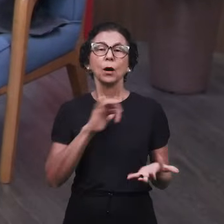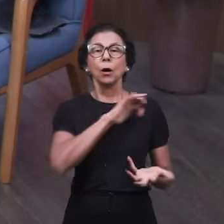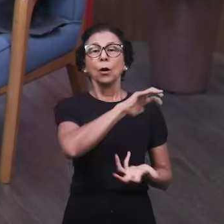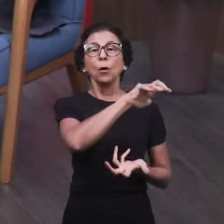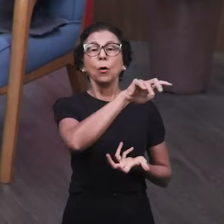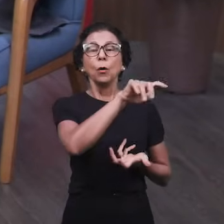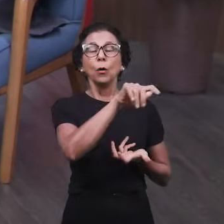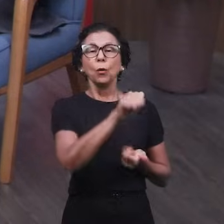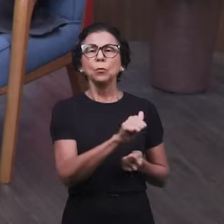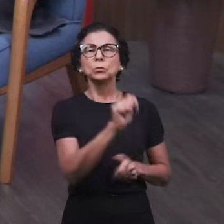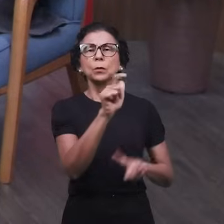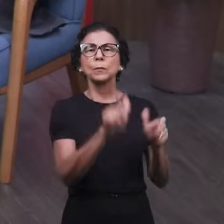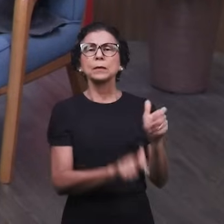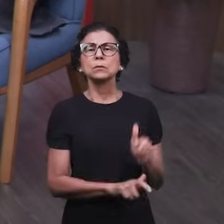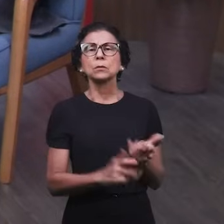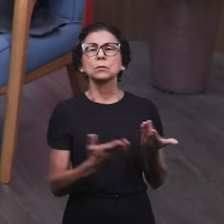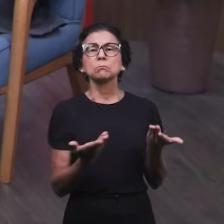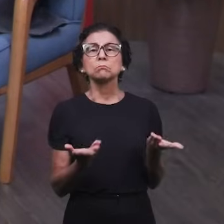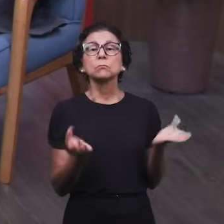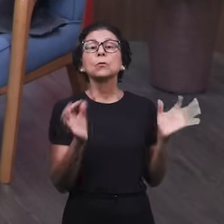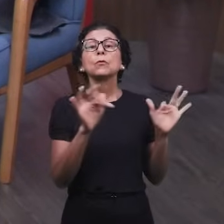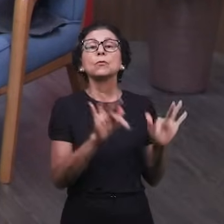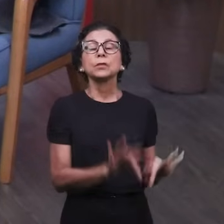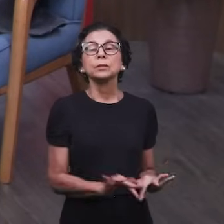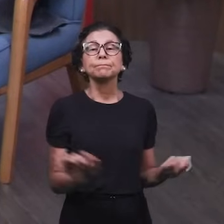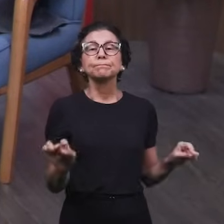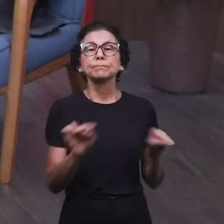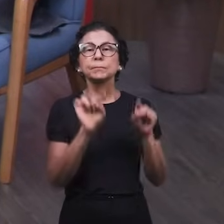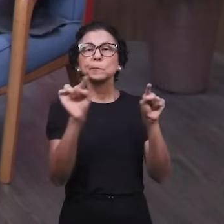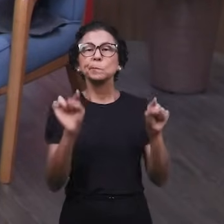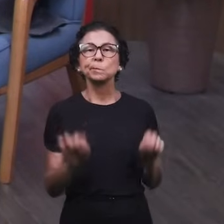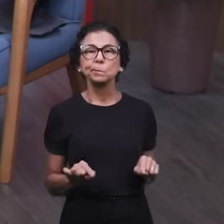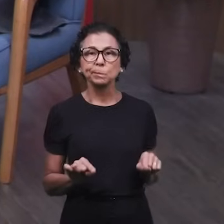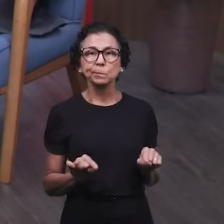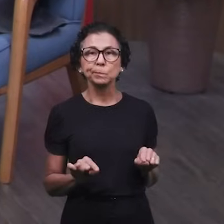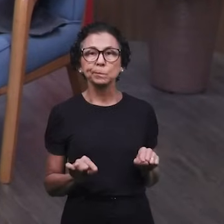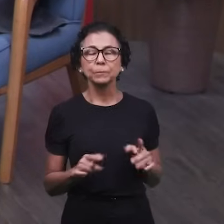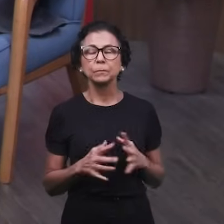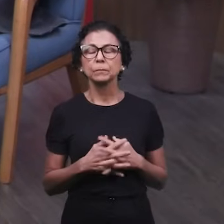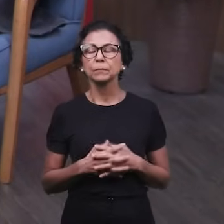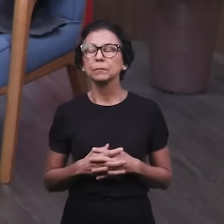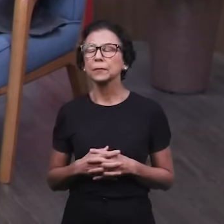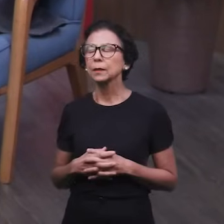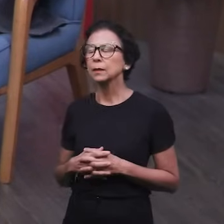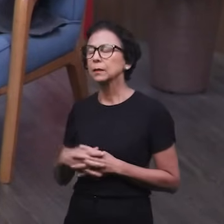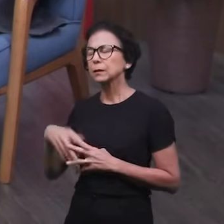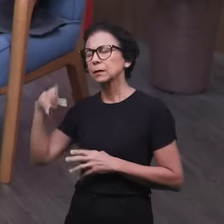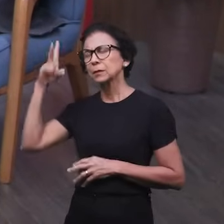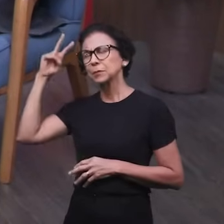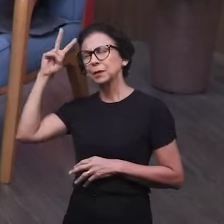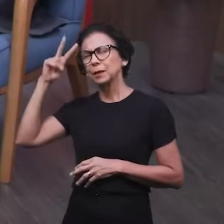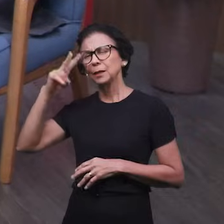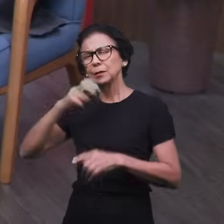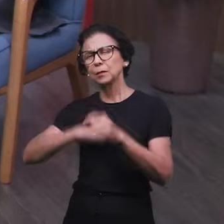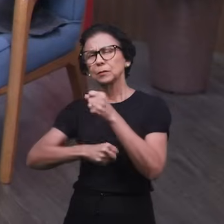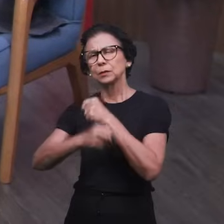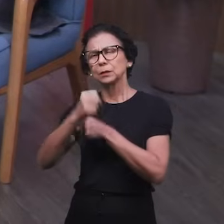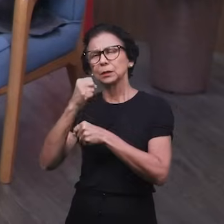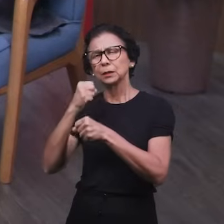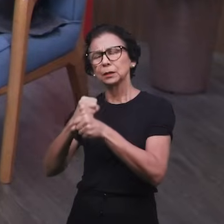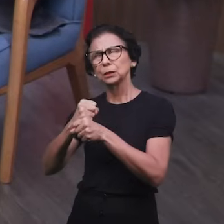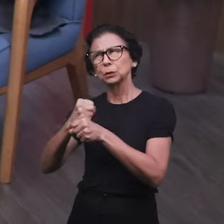levado? Eu me lembro de uma conversa que nós tivemos ao longo do